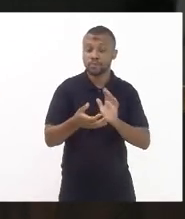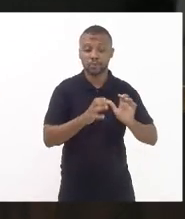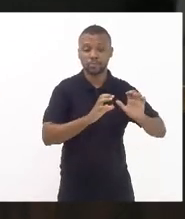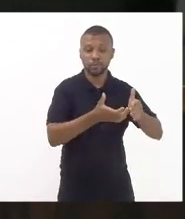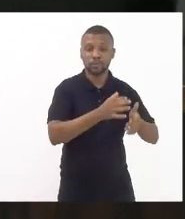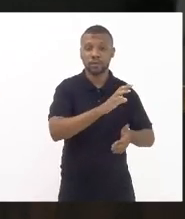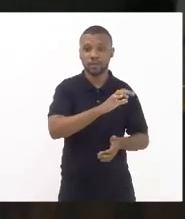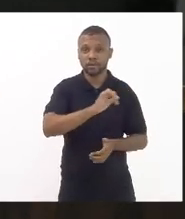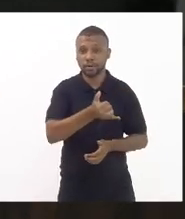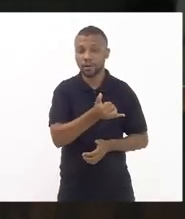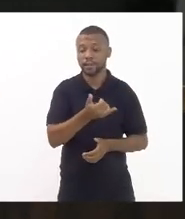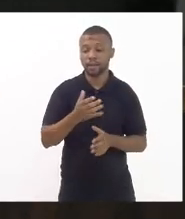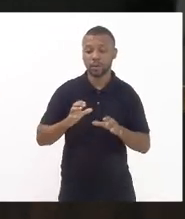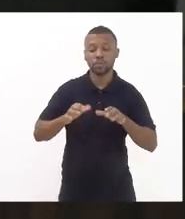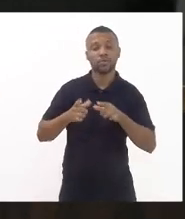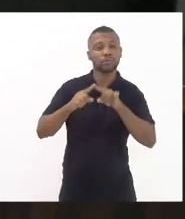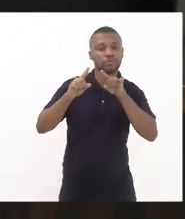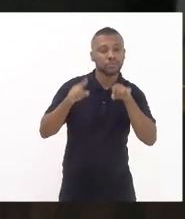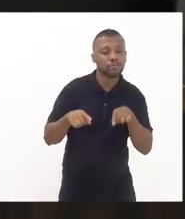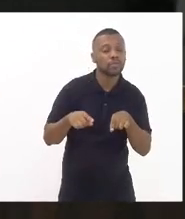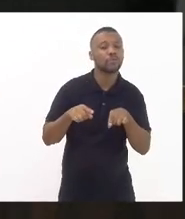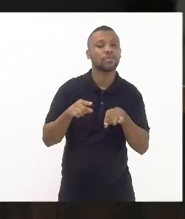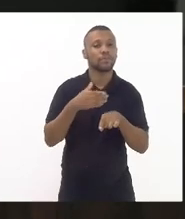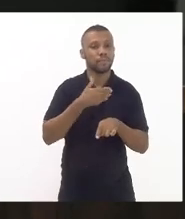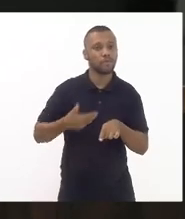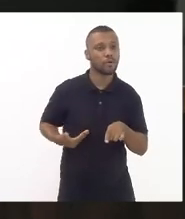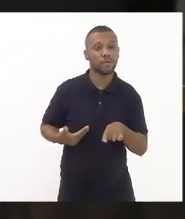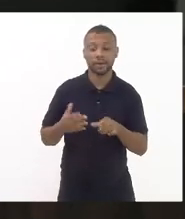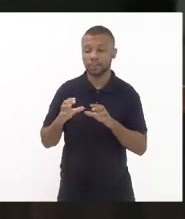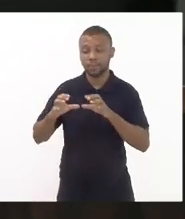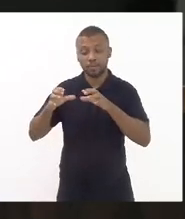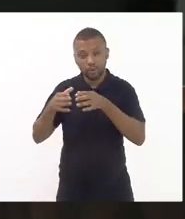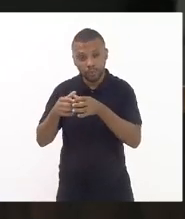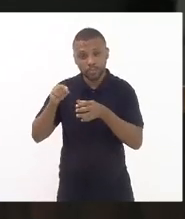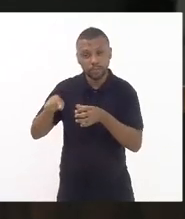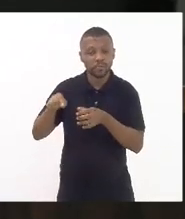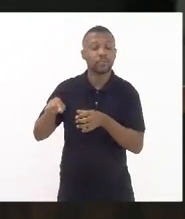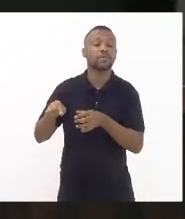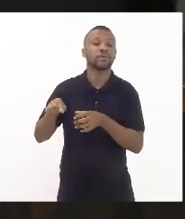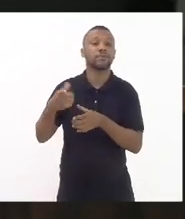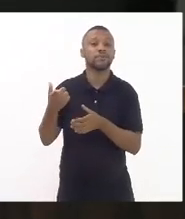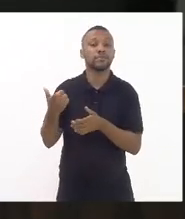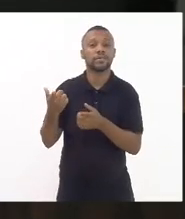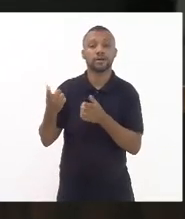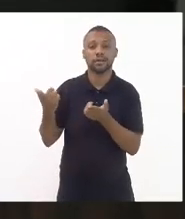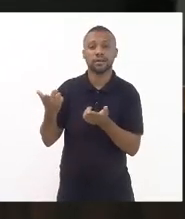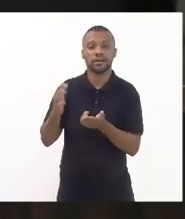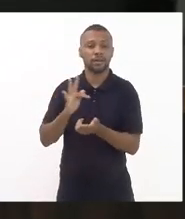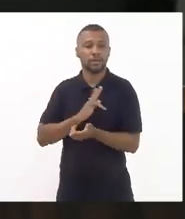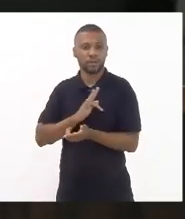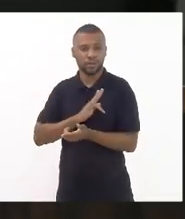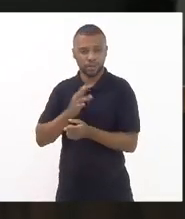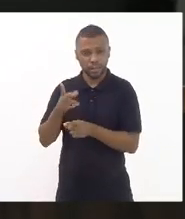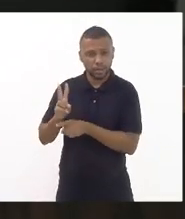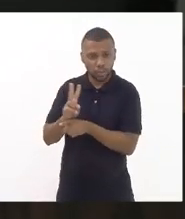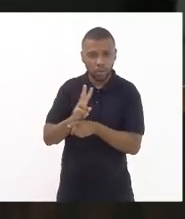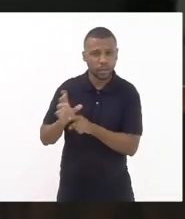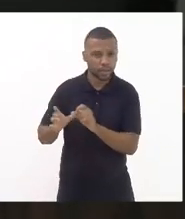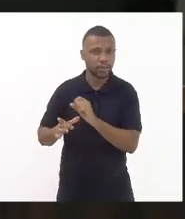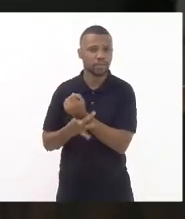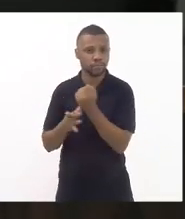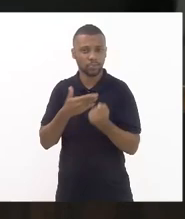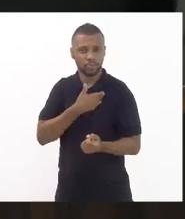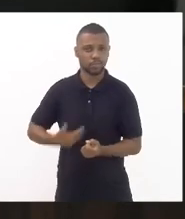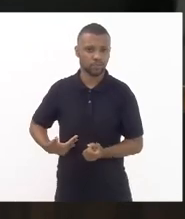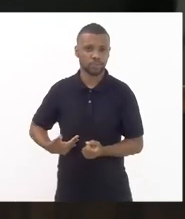Públicos, de Segurança Pública, Assunto de Polícia e de Orçamento, Finanças, Fiscalização Financeira e Controle. Para emitir parecer pela Comissão de Constituição e